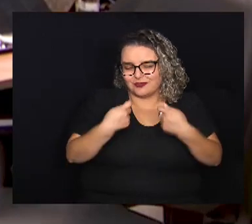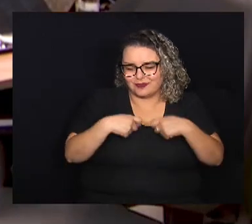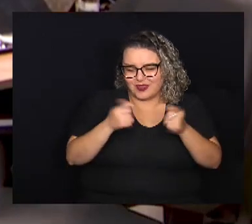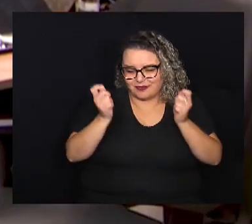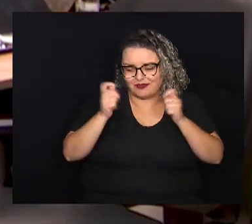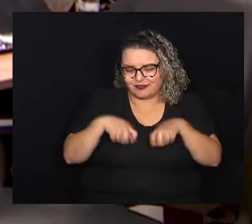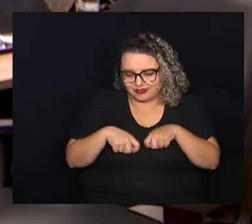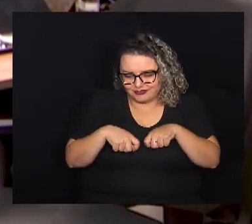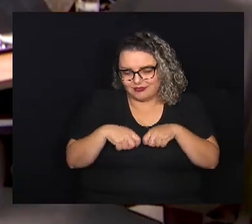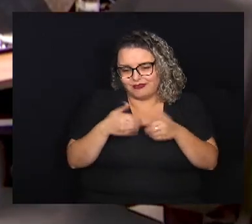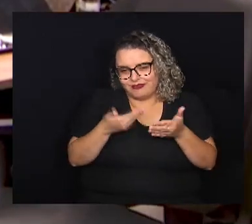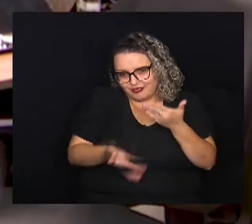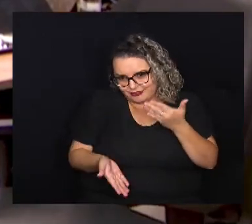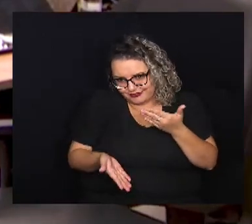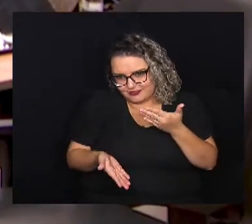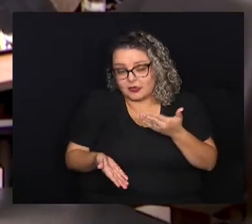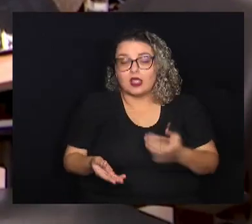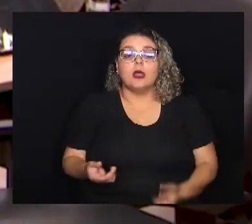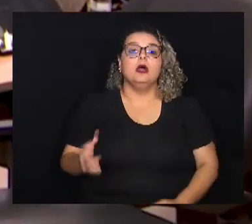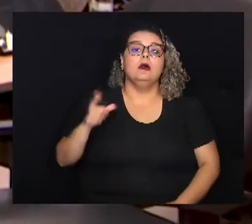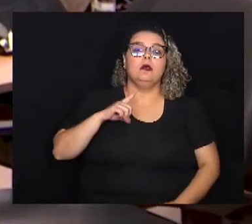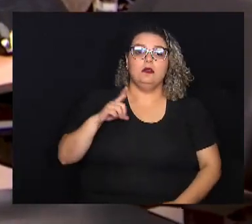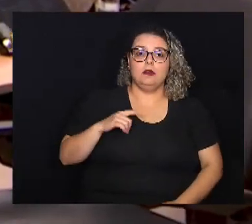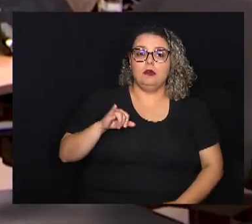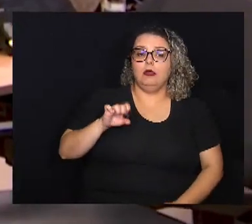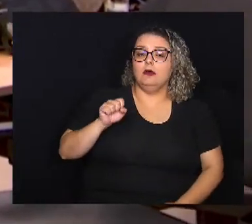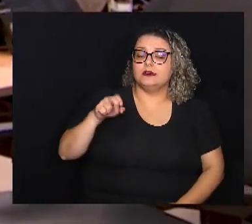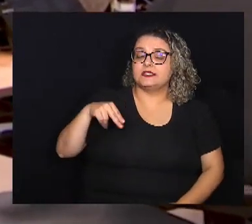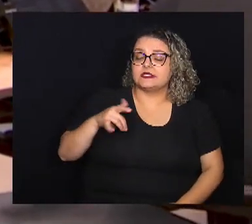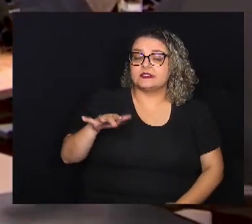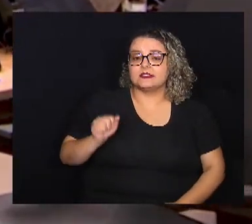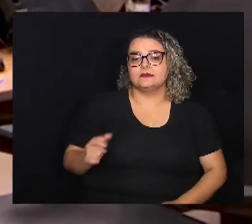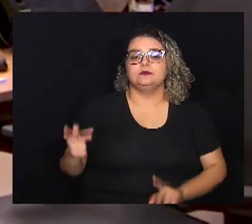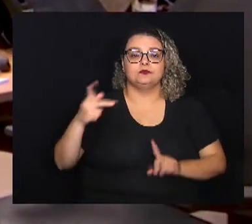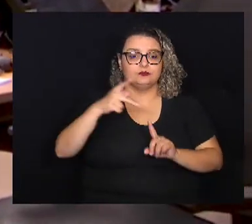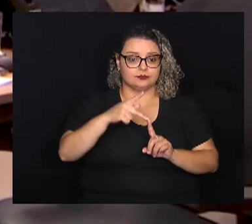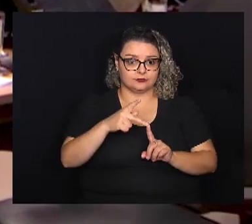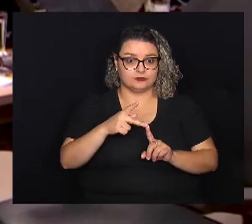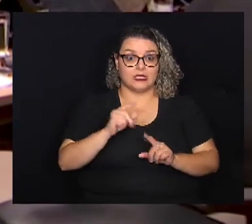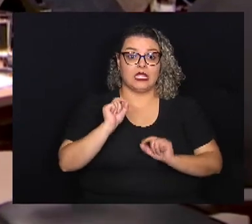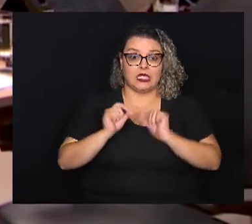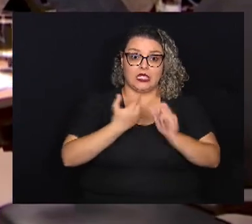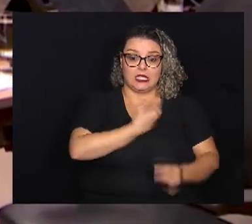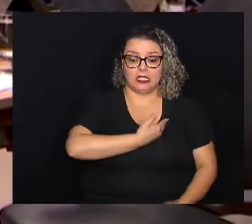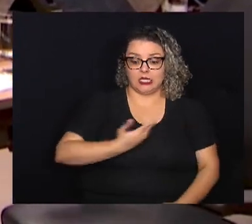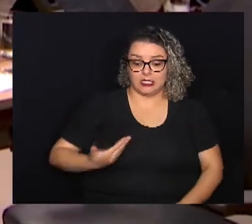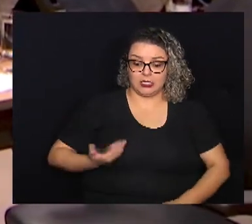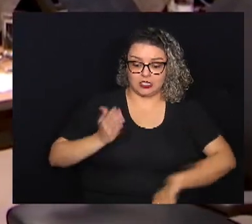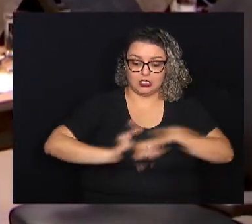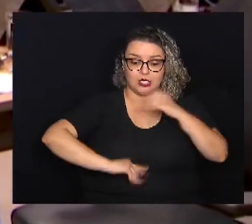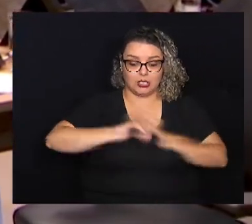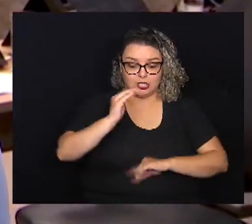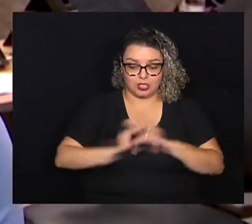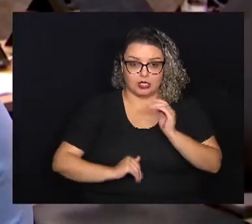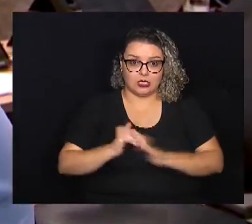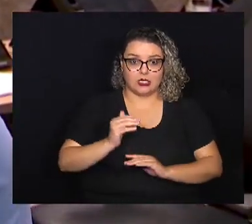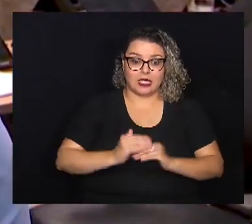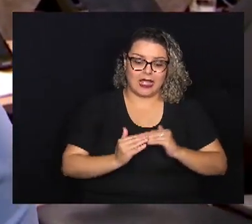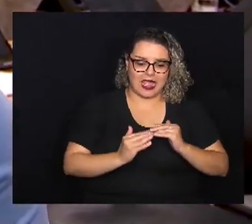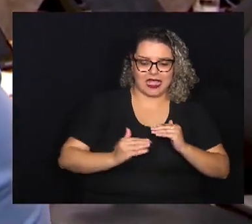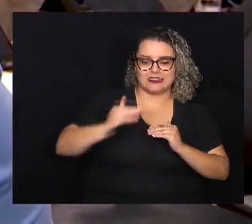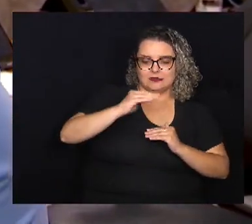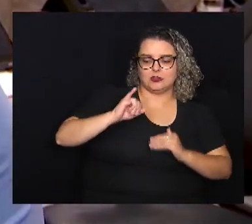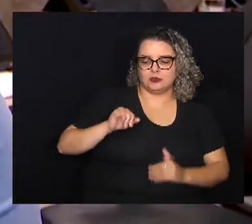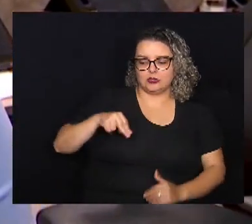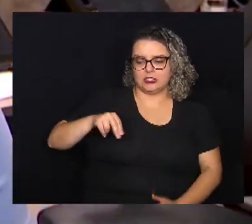a isenção previdenciária por quê? quem é servidor público e que recebe acima do teto do INSS por exemplo servidor